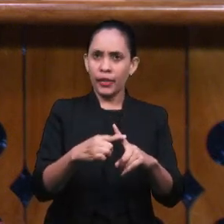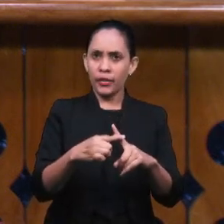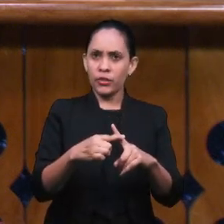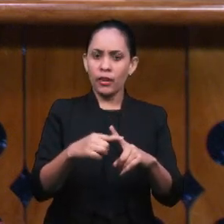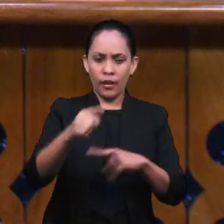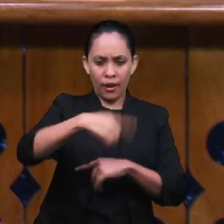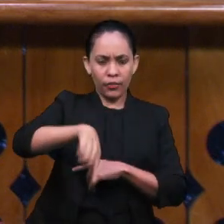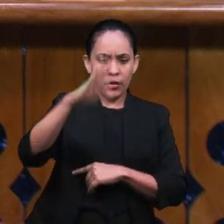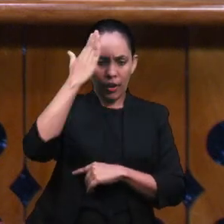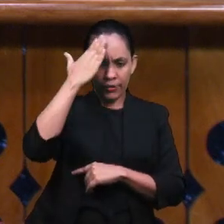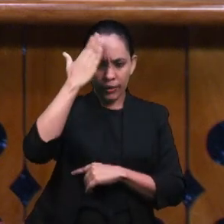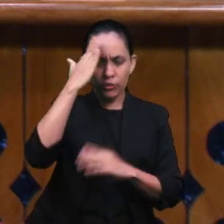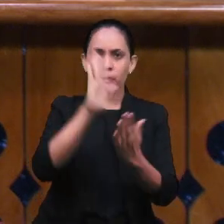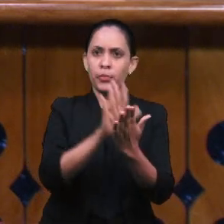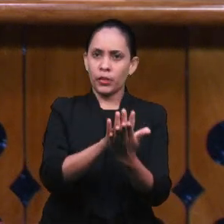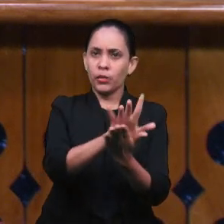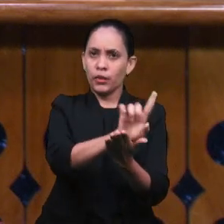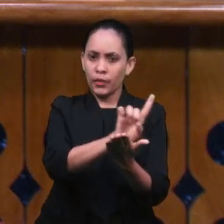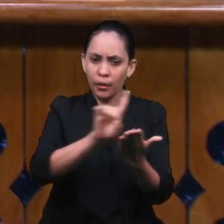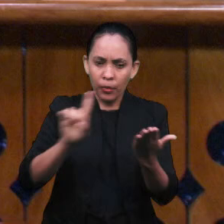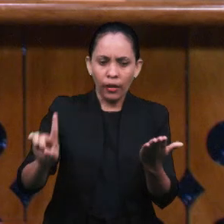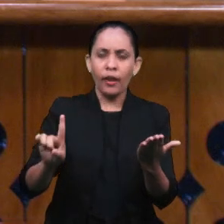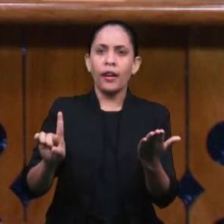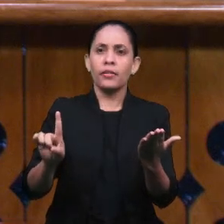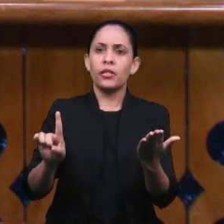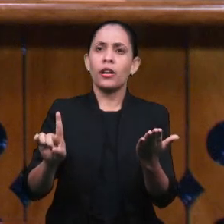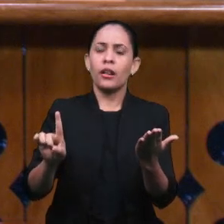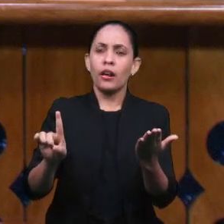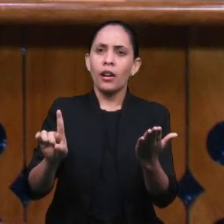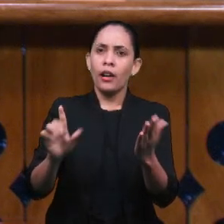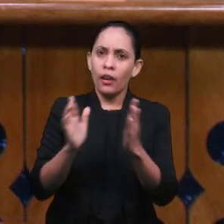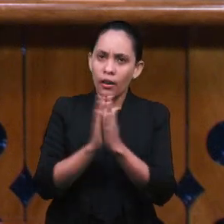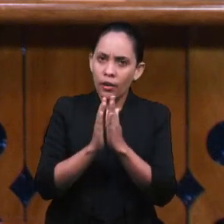ao entendimento da palavra, a buscar a palavra, a ter